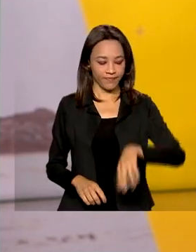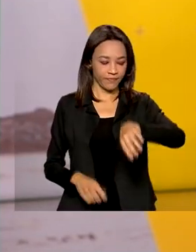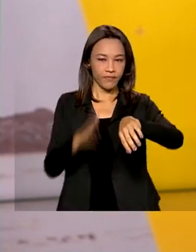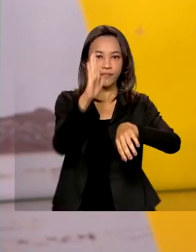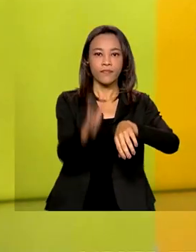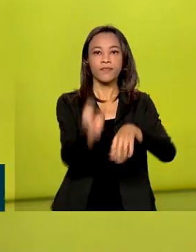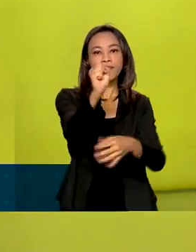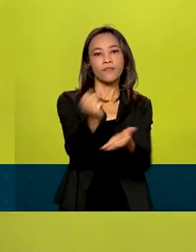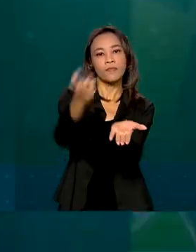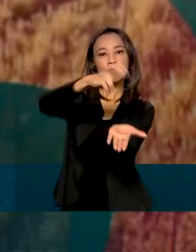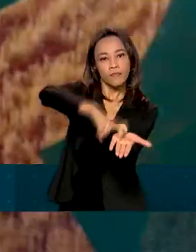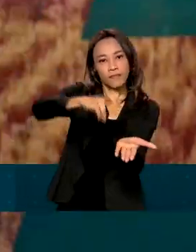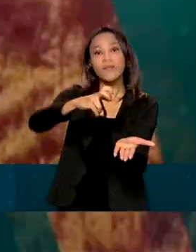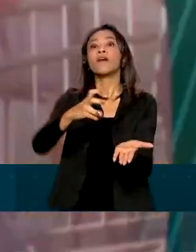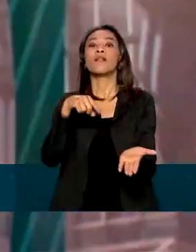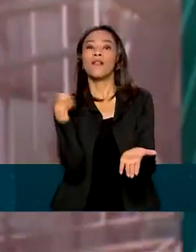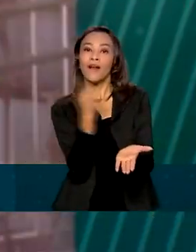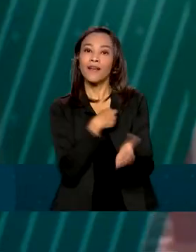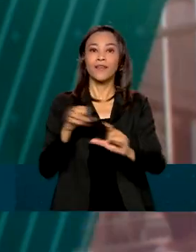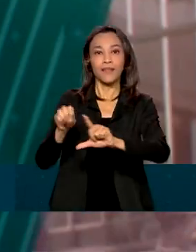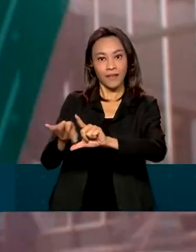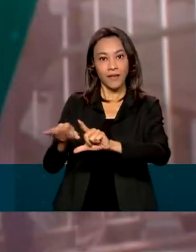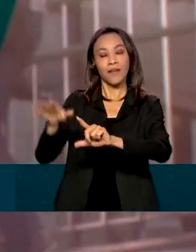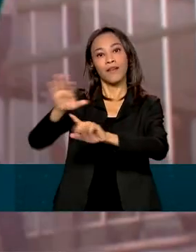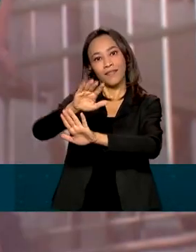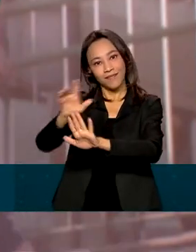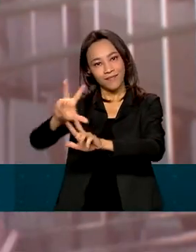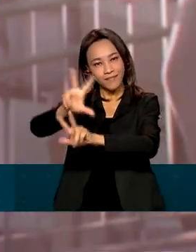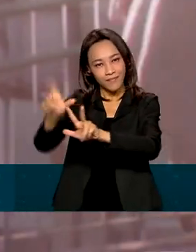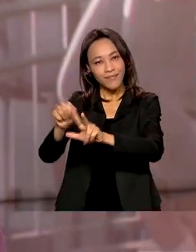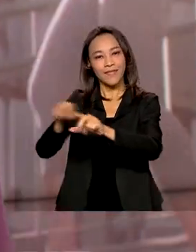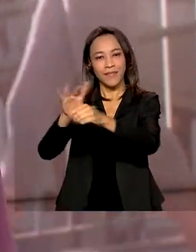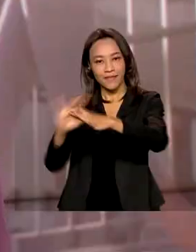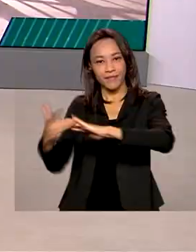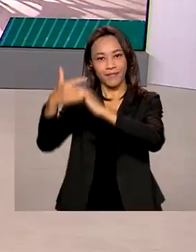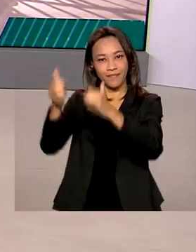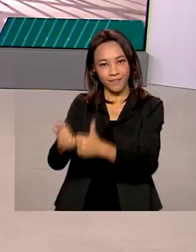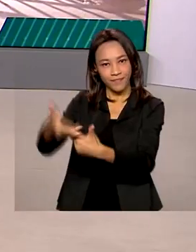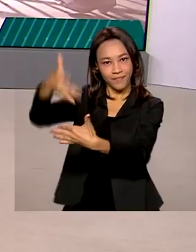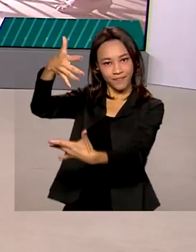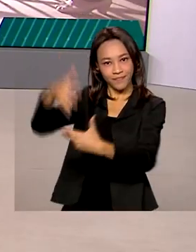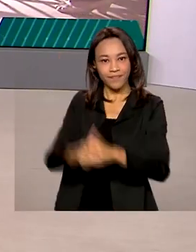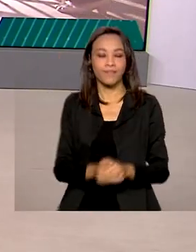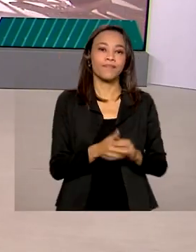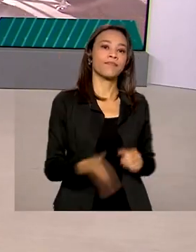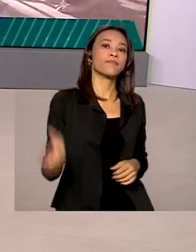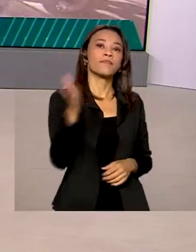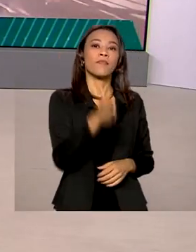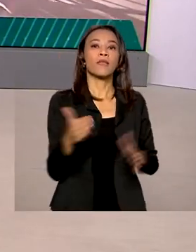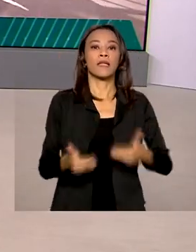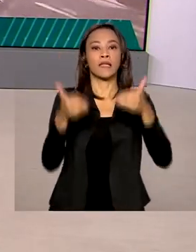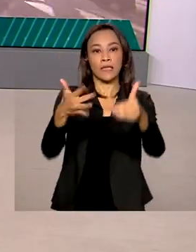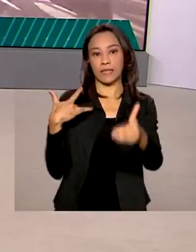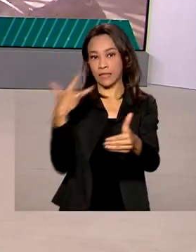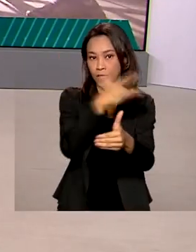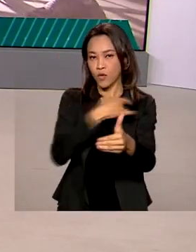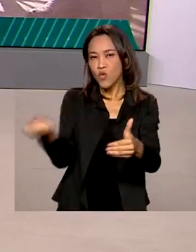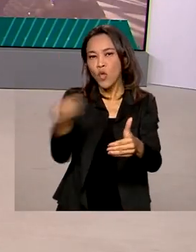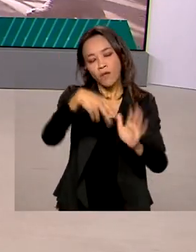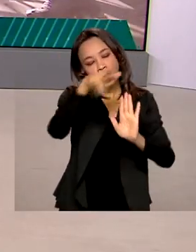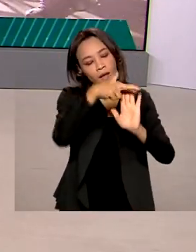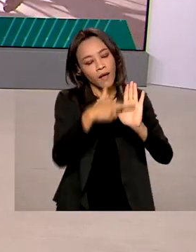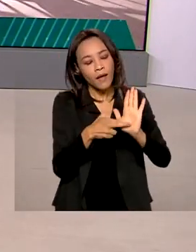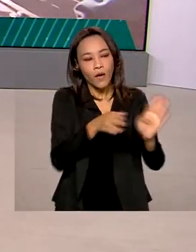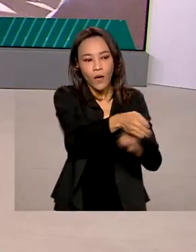há 8 horas da manhã estamos ao vivo pela TV Brasil e redes sociais Ministério da Saúde lançou novas orientações